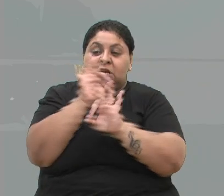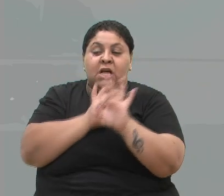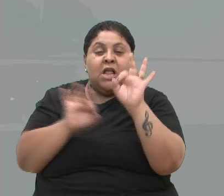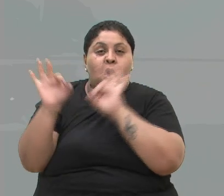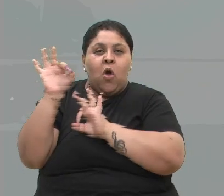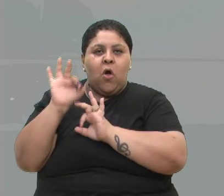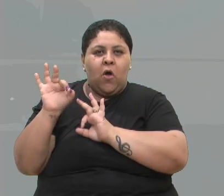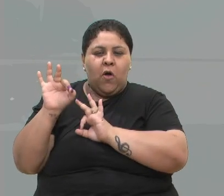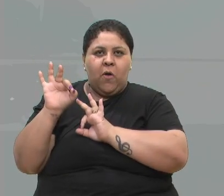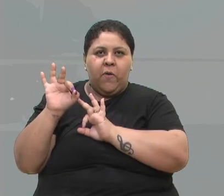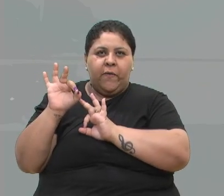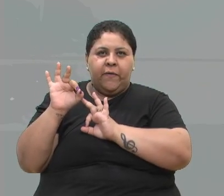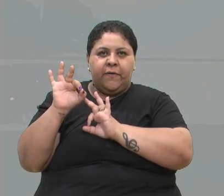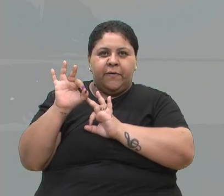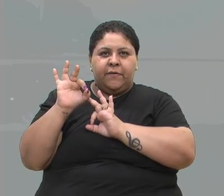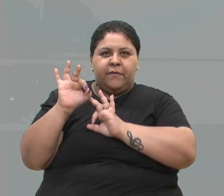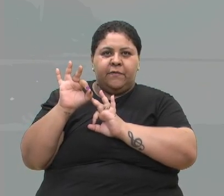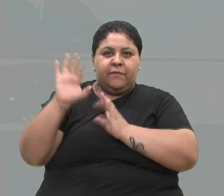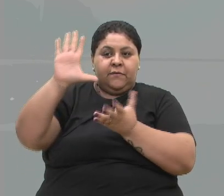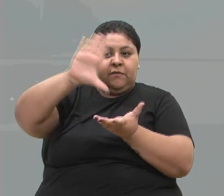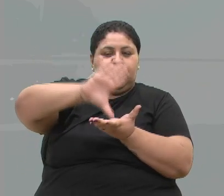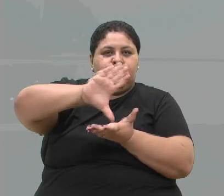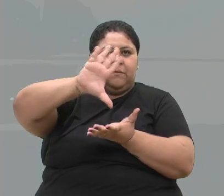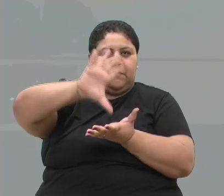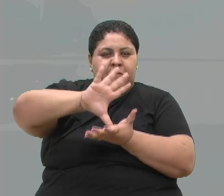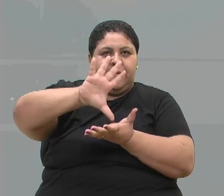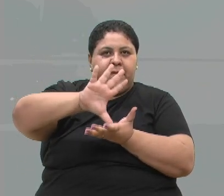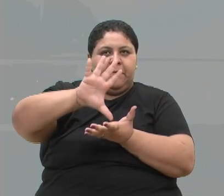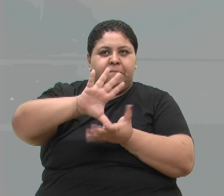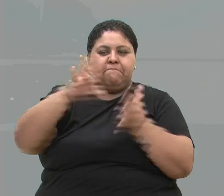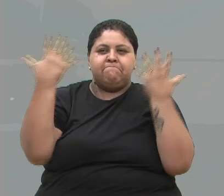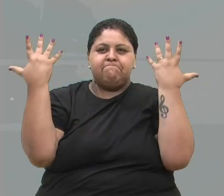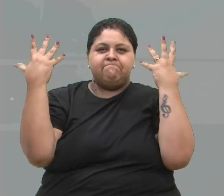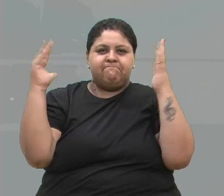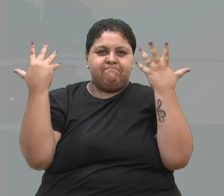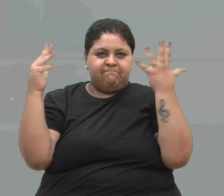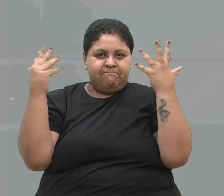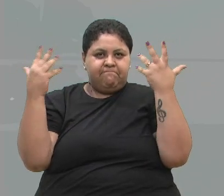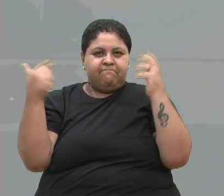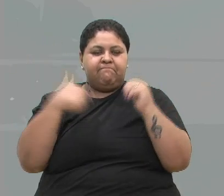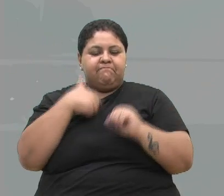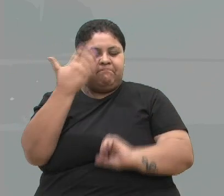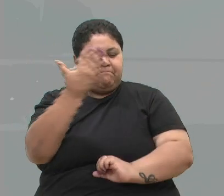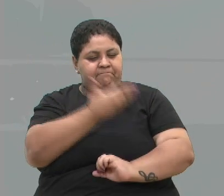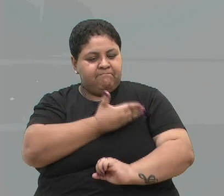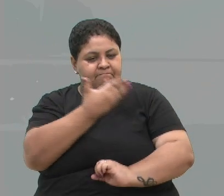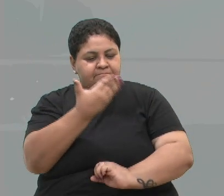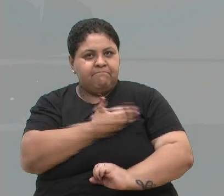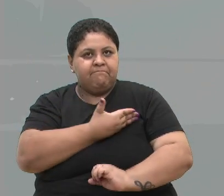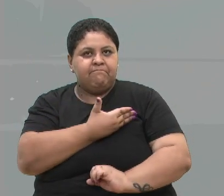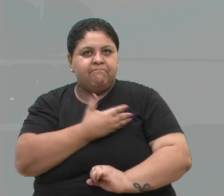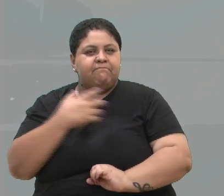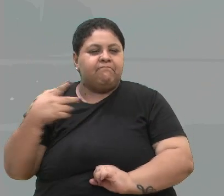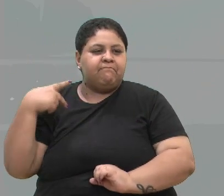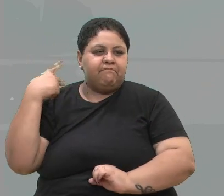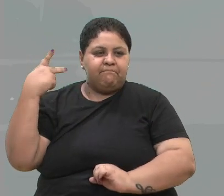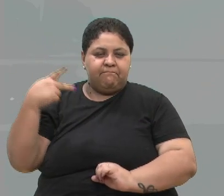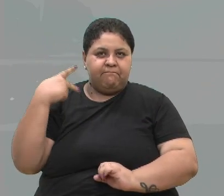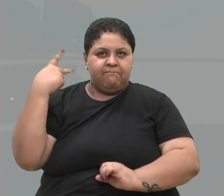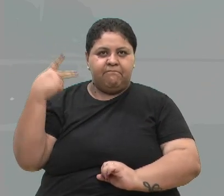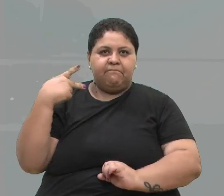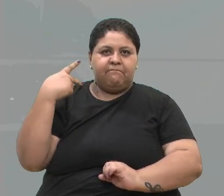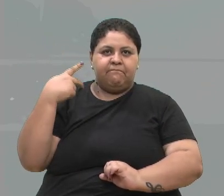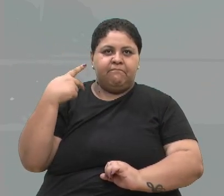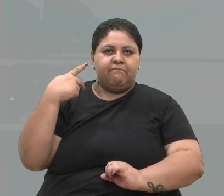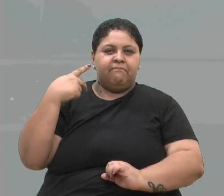aí daquela Praça Monteiro Lobato. Parabéns aí o meu amigo vereador